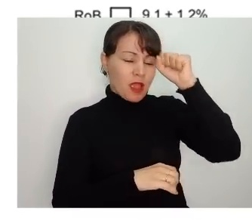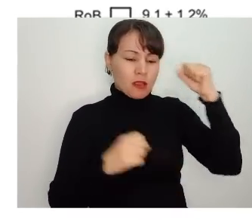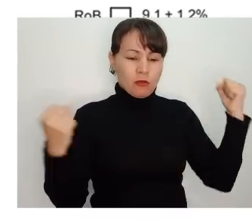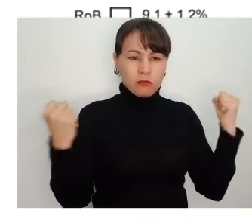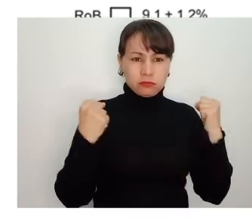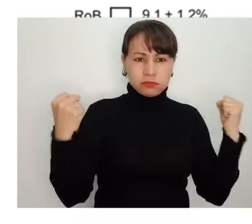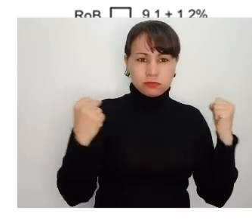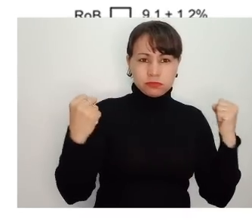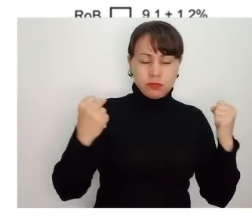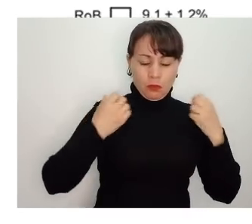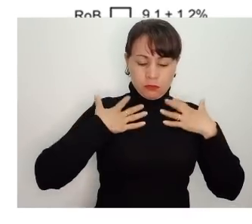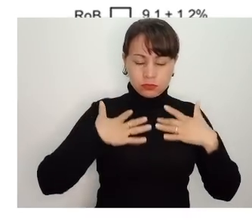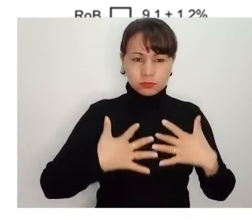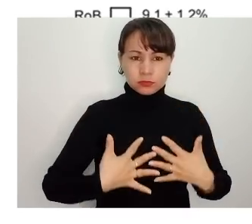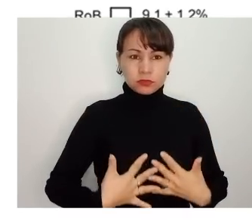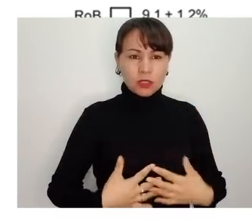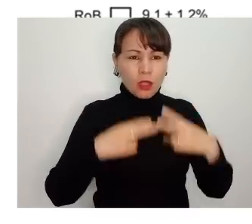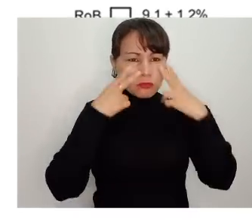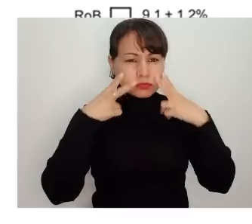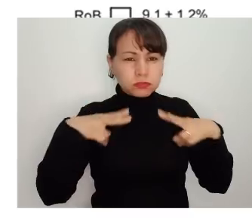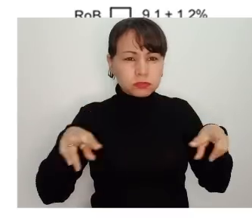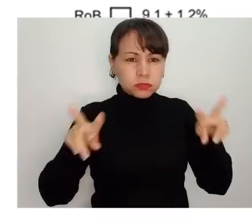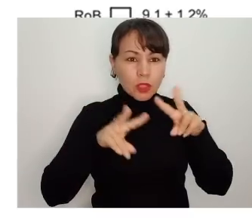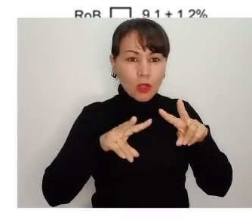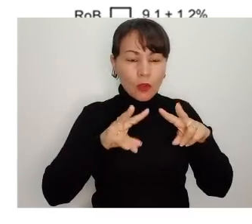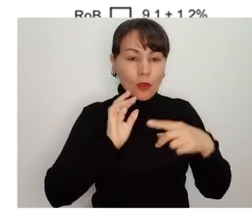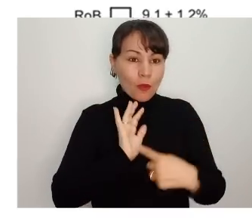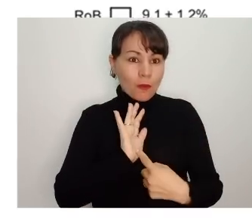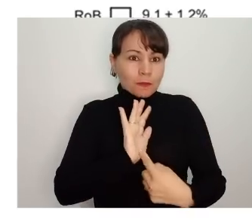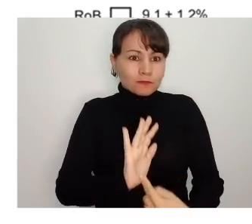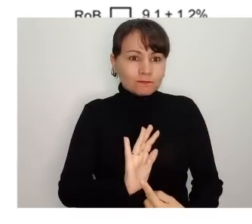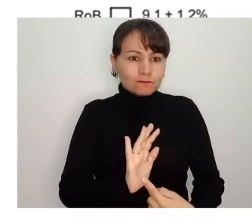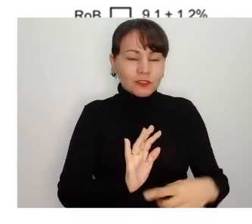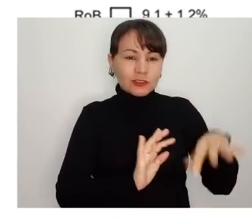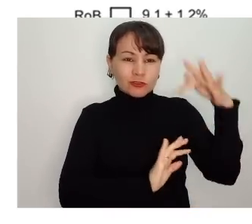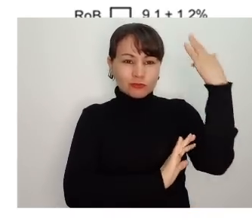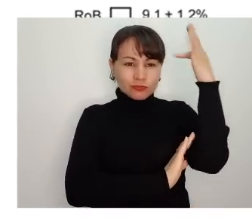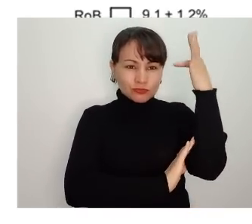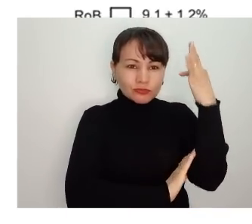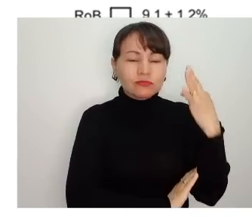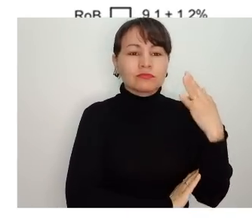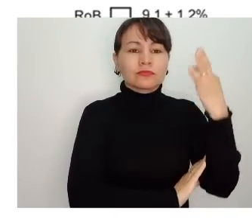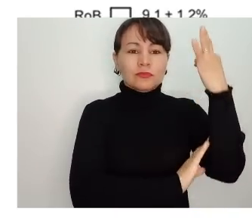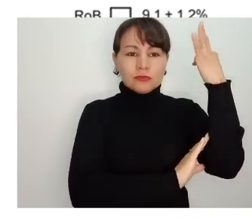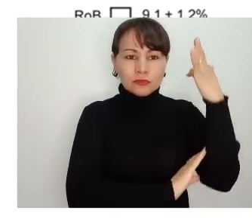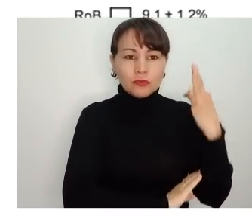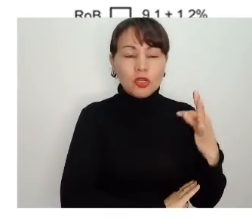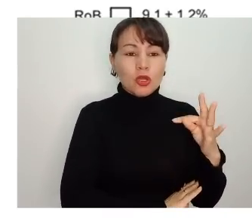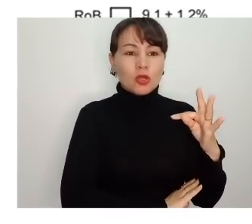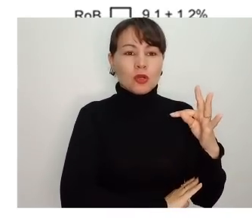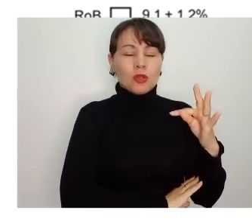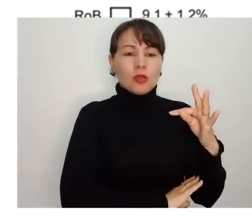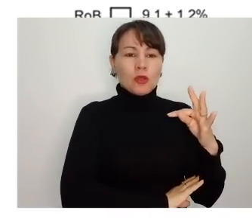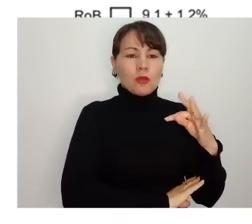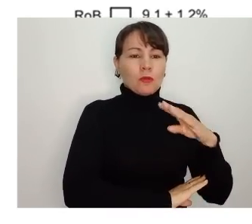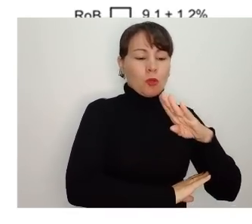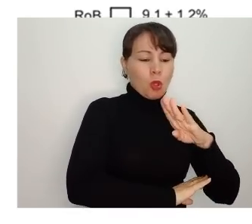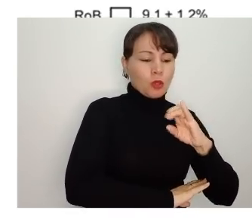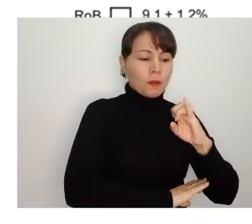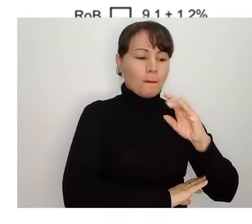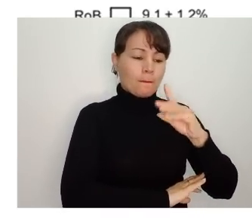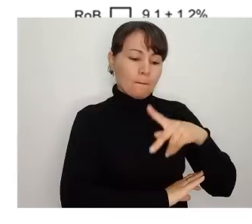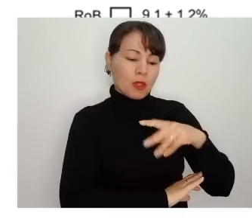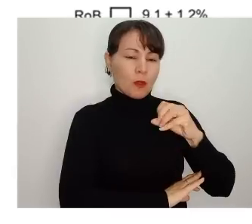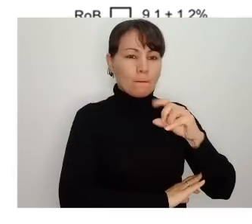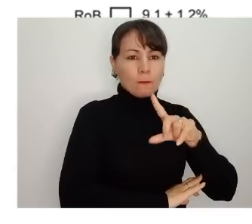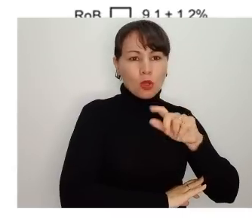cognitivas, funções motoras, sensoriais, e o aparecimento, então, de transtornos como depressão, ansiedade, transtornos bipolares